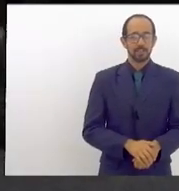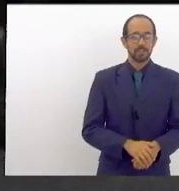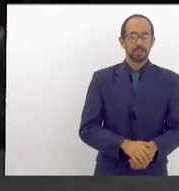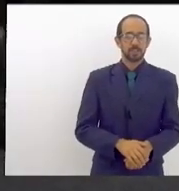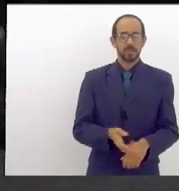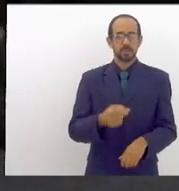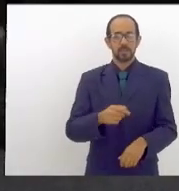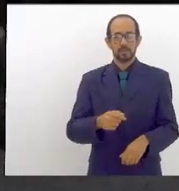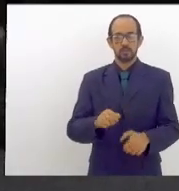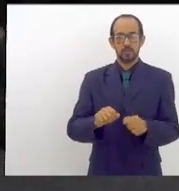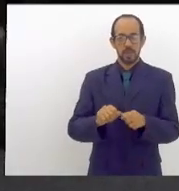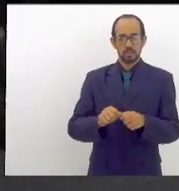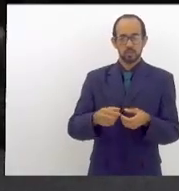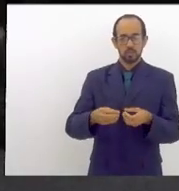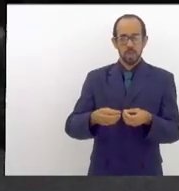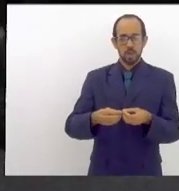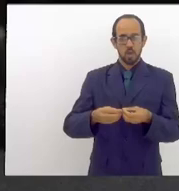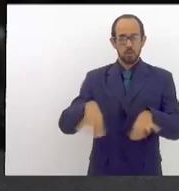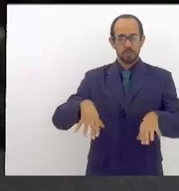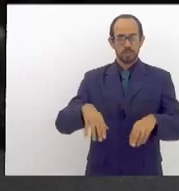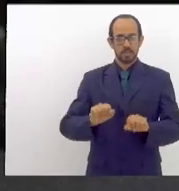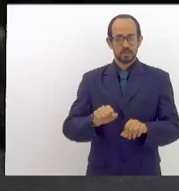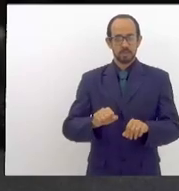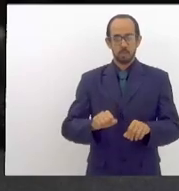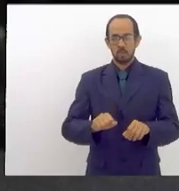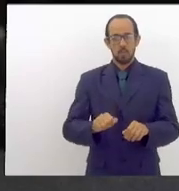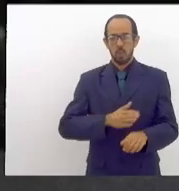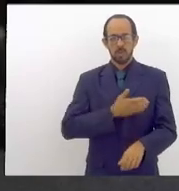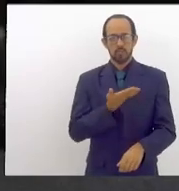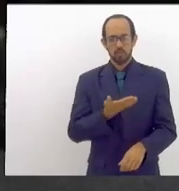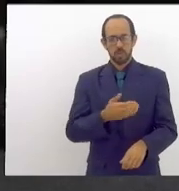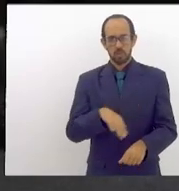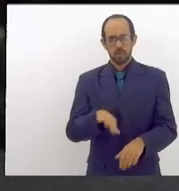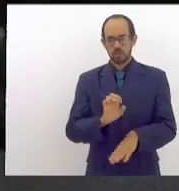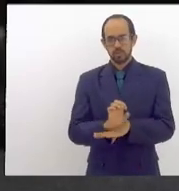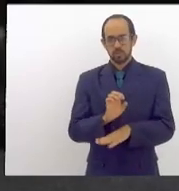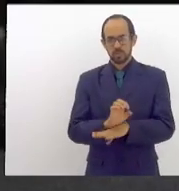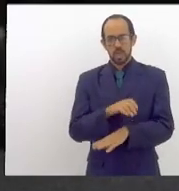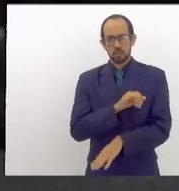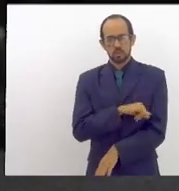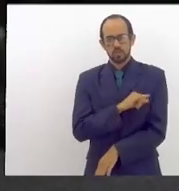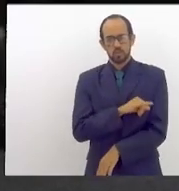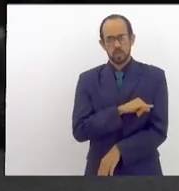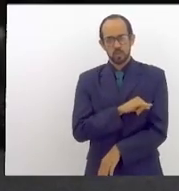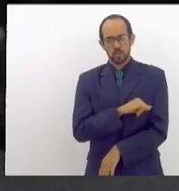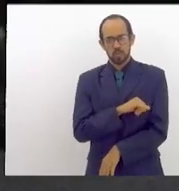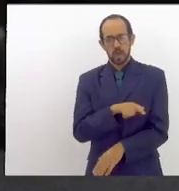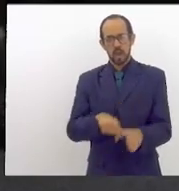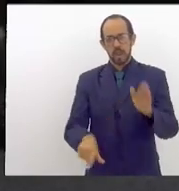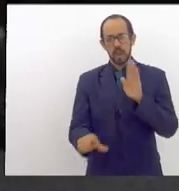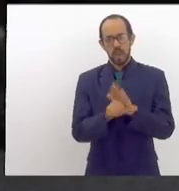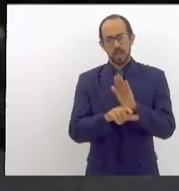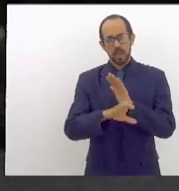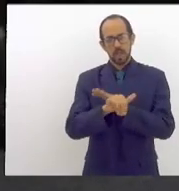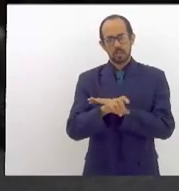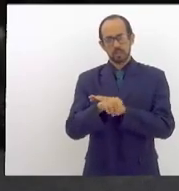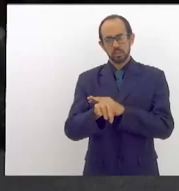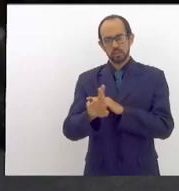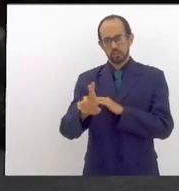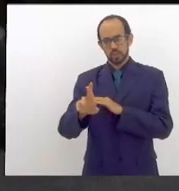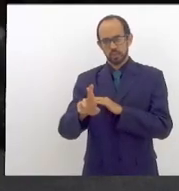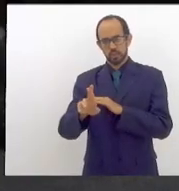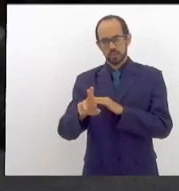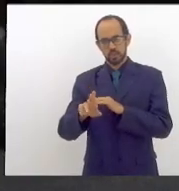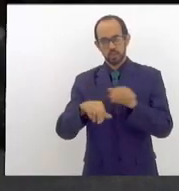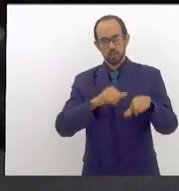pífia para o Estado do Rio de Janeiro em relação às perdas acumuladas da Lei kandi trocando cerca de 60 bilhões